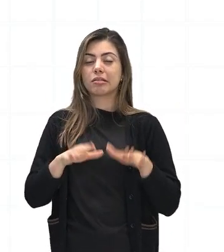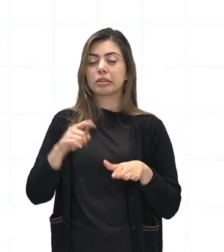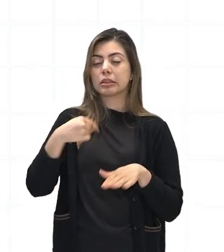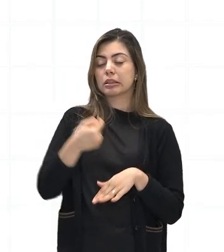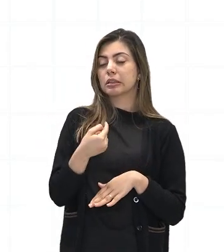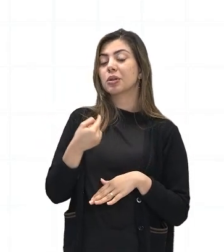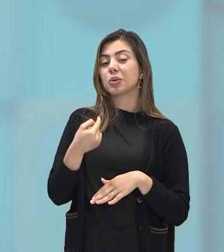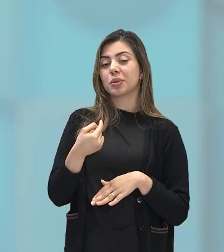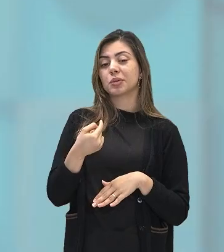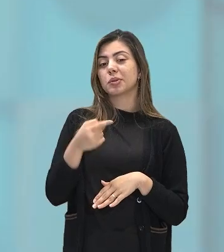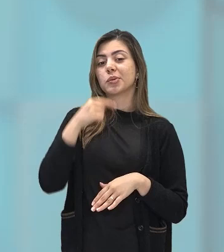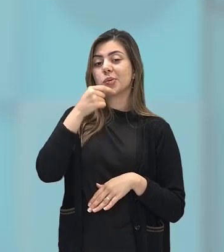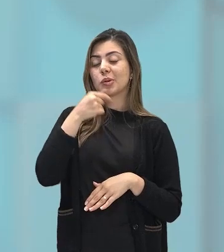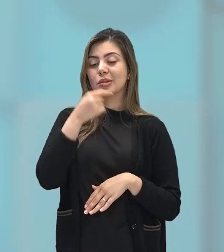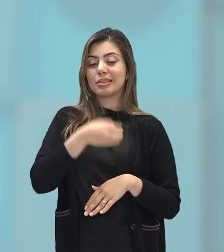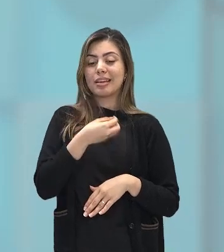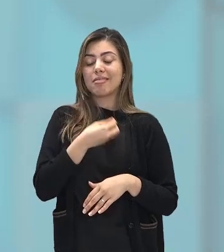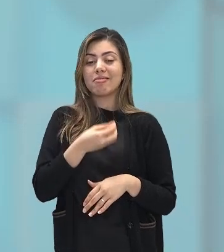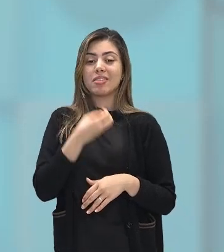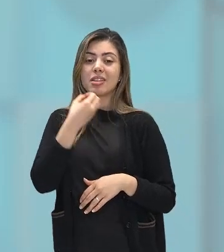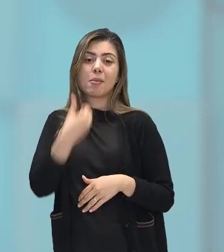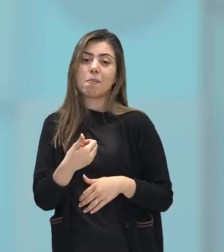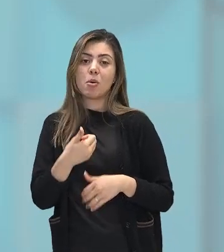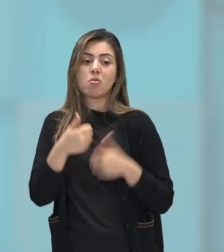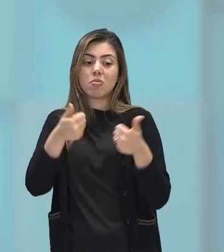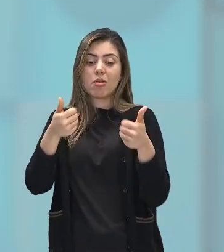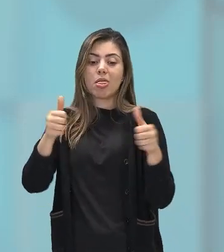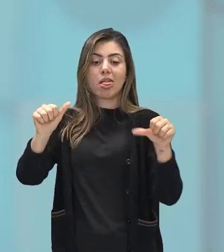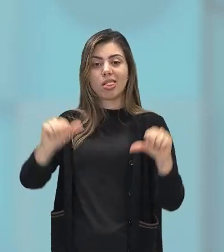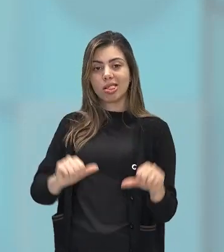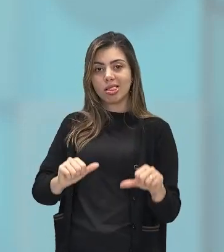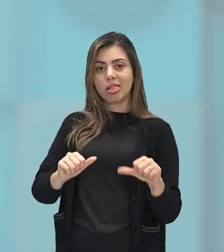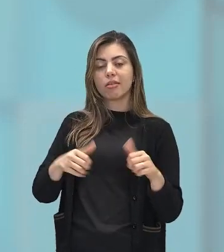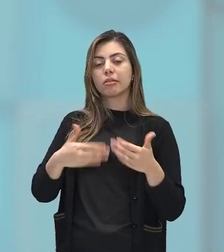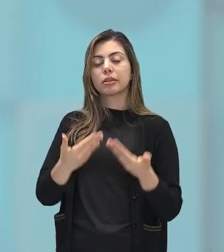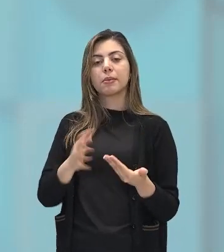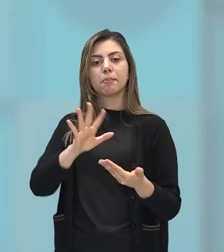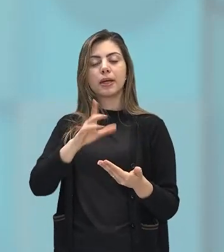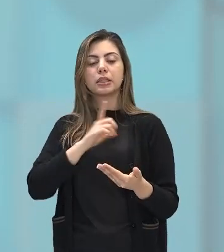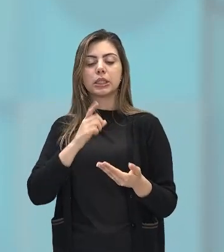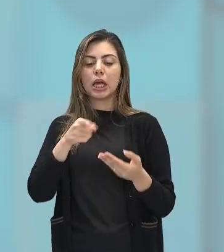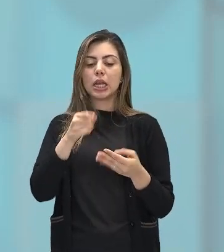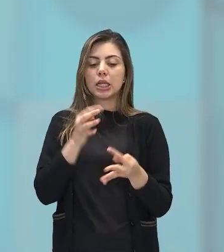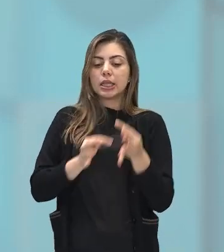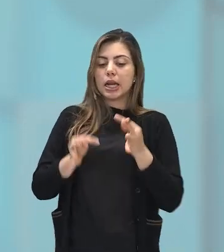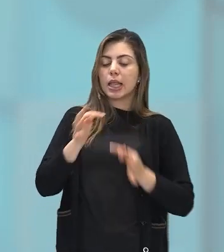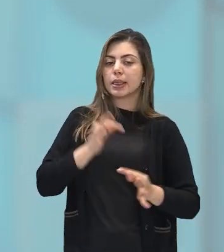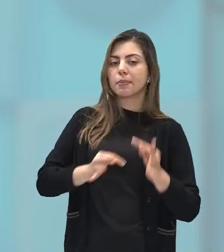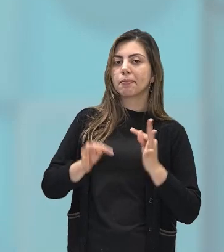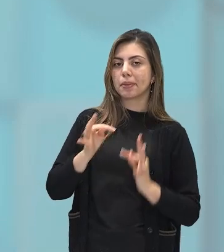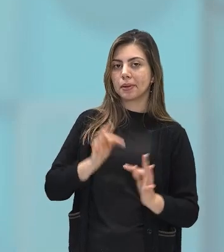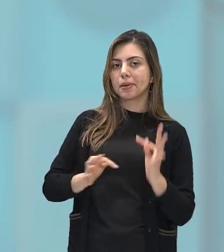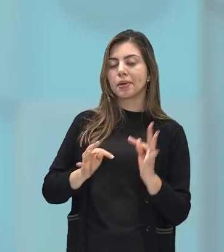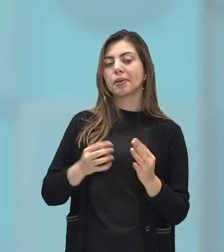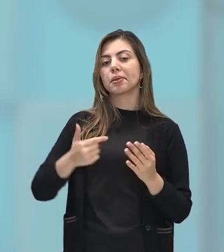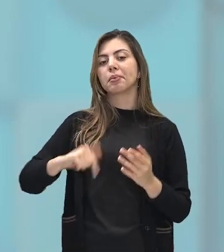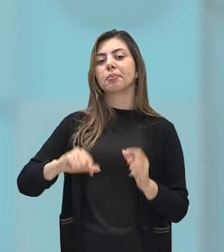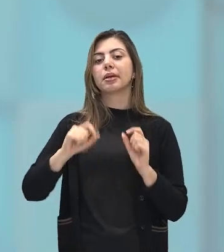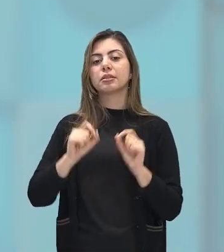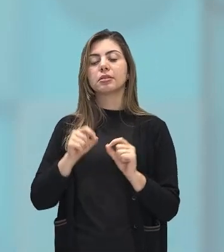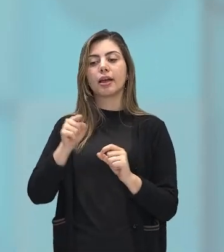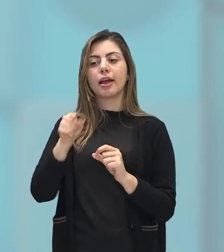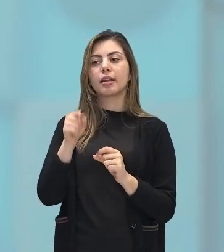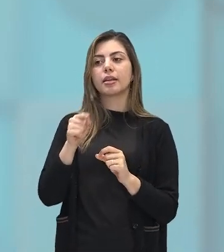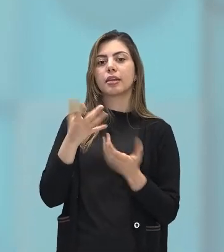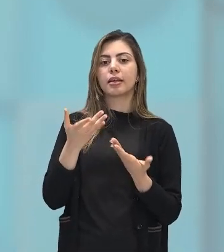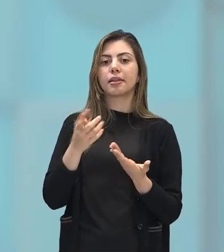essa qualidade de vida aconteça. E por conta desse tratamento da dor e também da